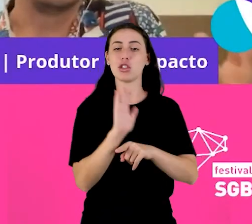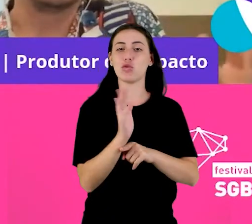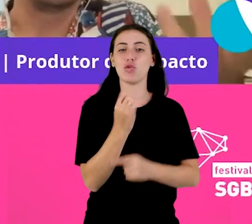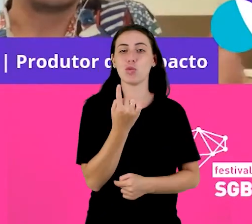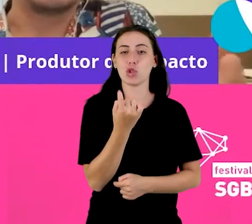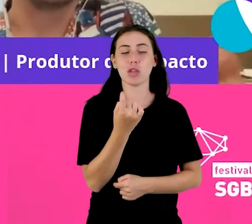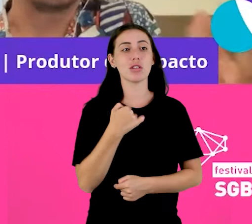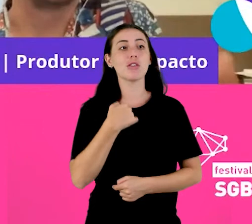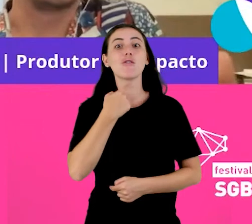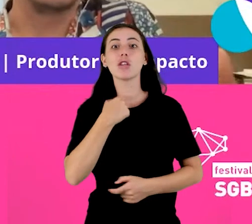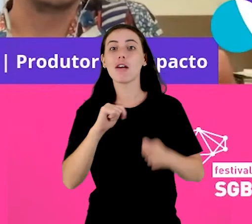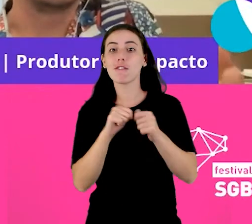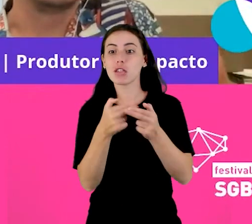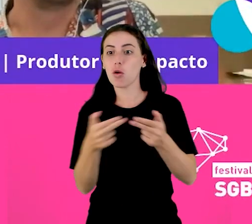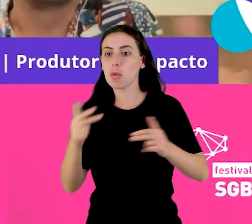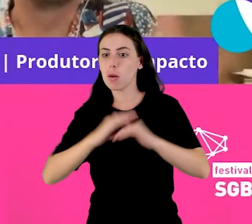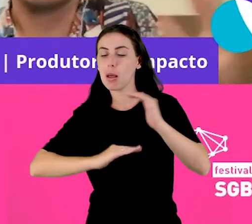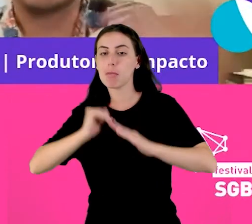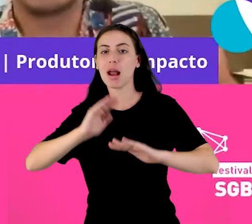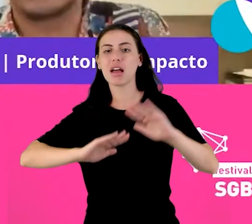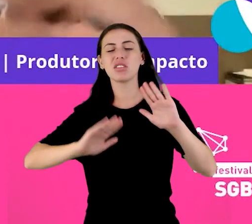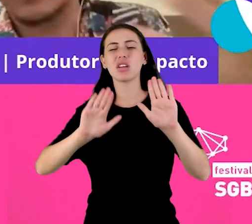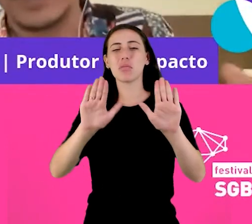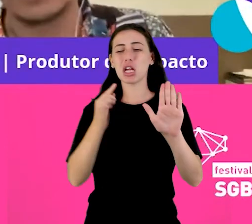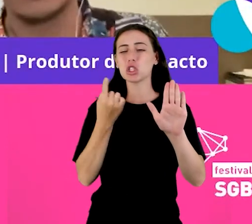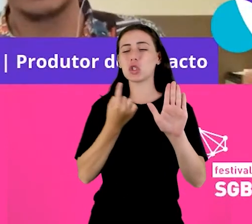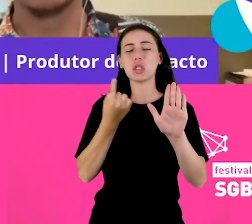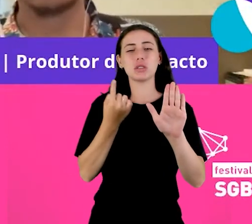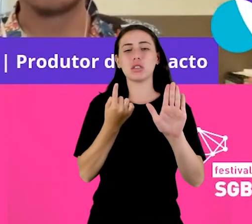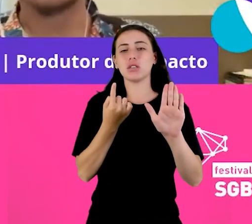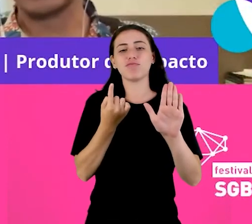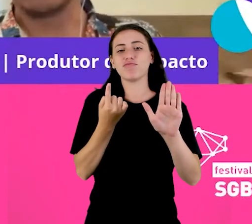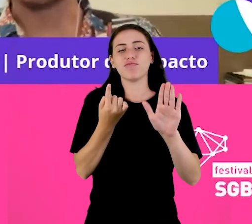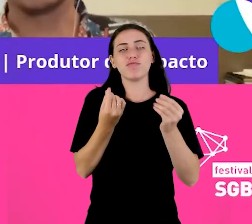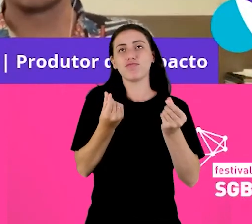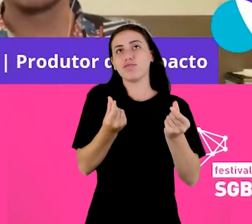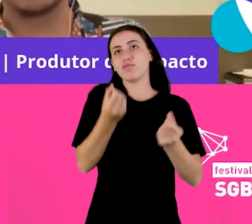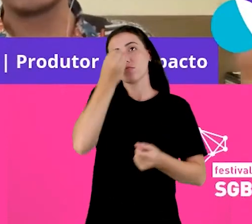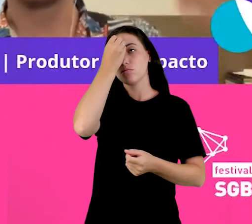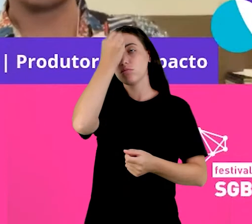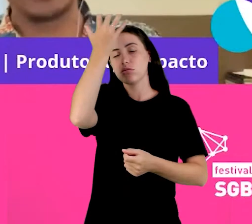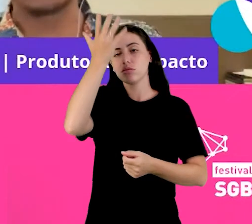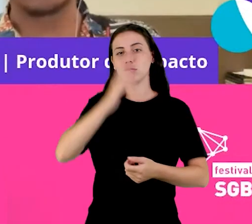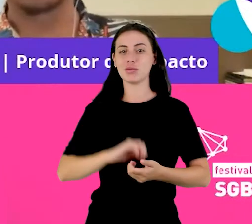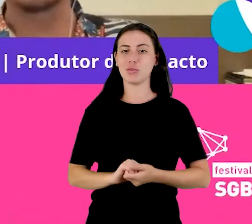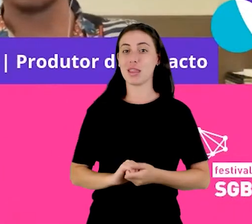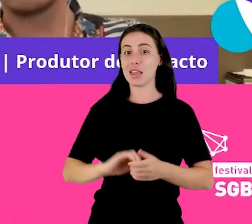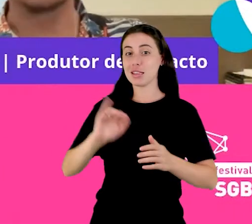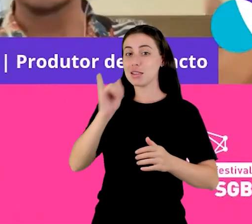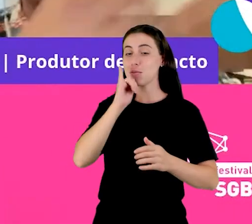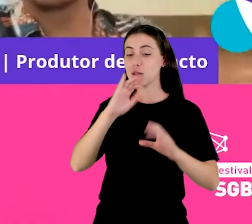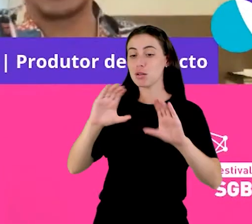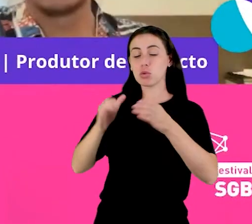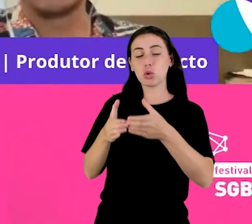o filme, sozinho foi para casa, não conversou com ninguém, essa vontade vai se esvaindo. Se você encontra outras pessoas, de repente alguém que topa com você